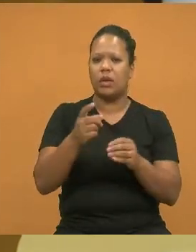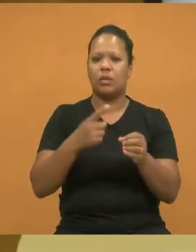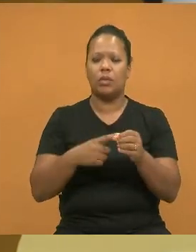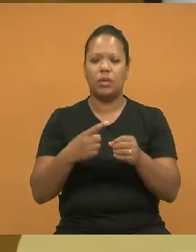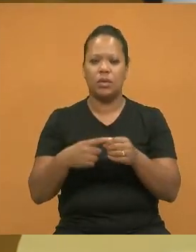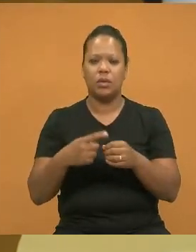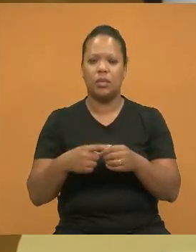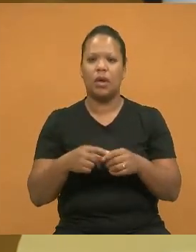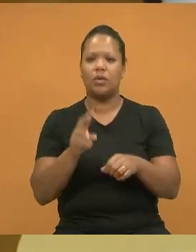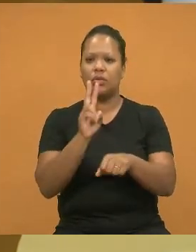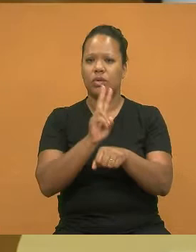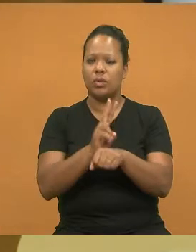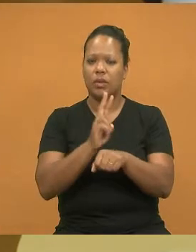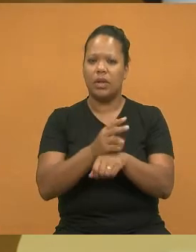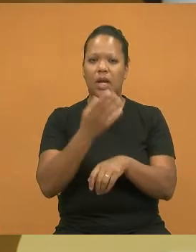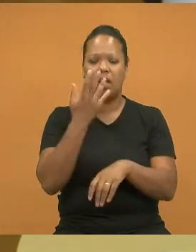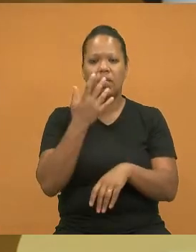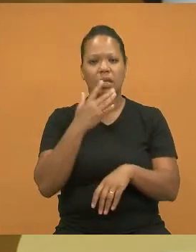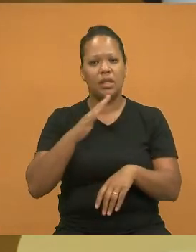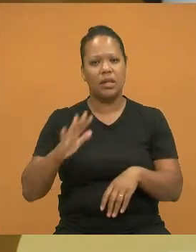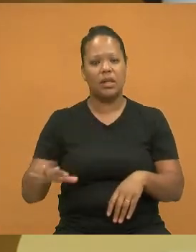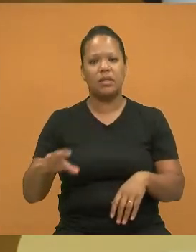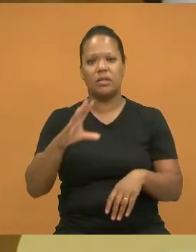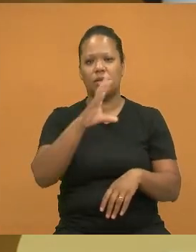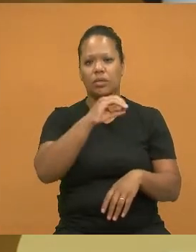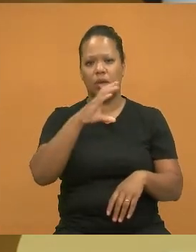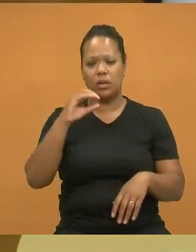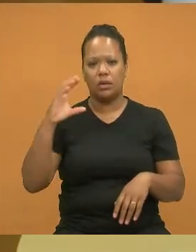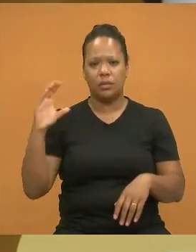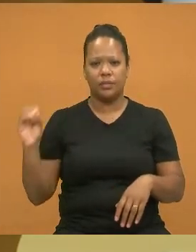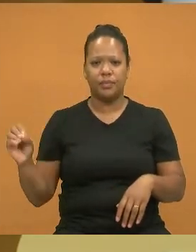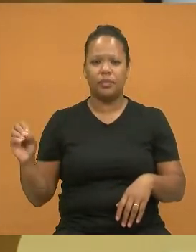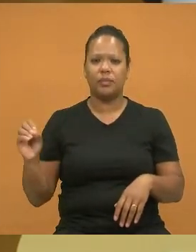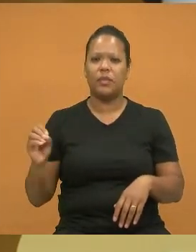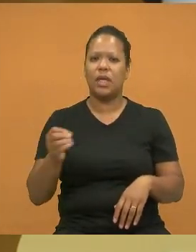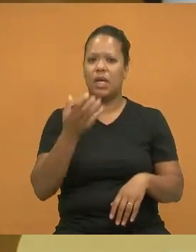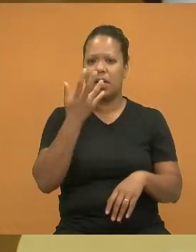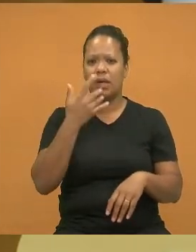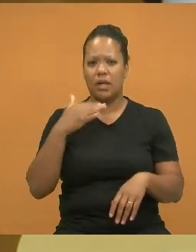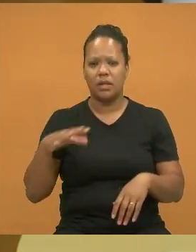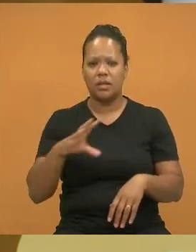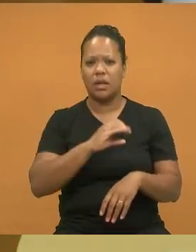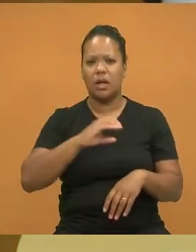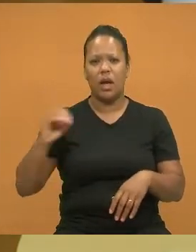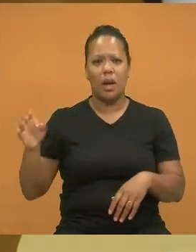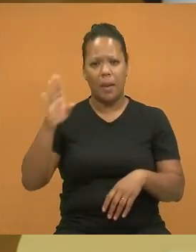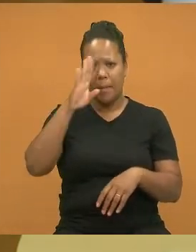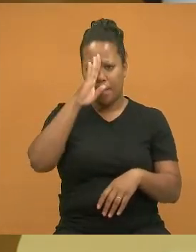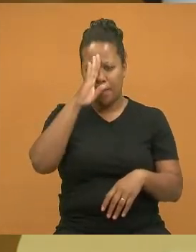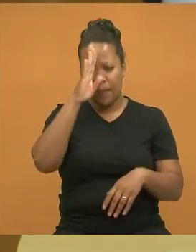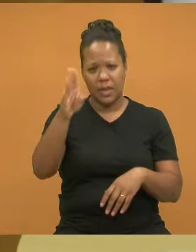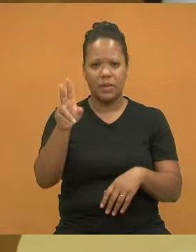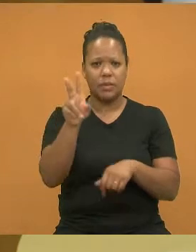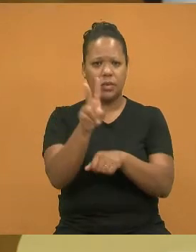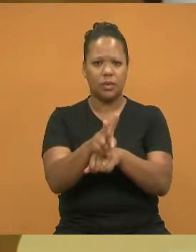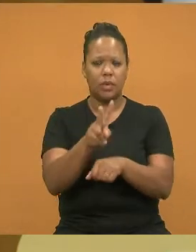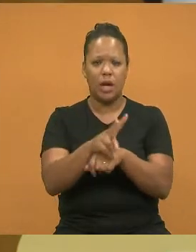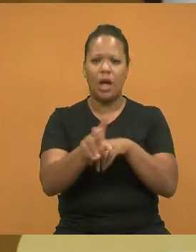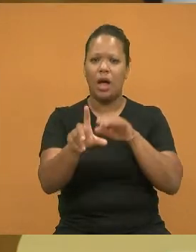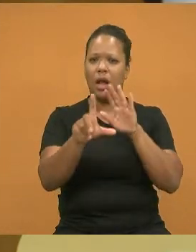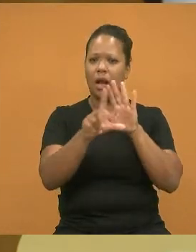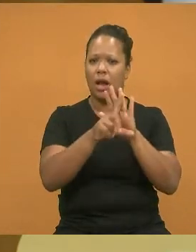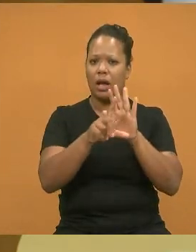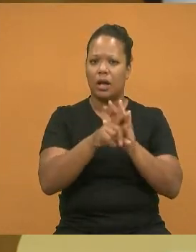Defesa da Criança e Adolescente. E nós temos que criança e adolescente prioridade absoluta. E nós temos a Lei